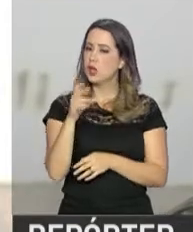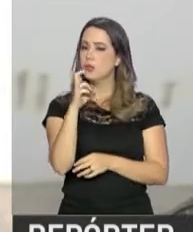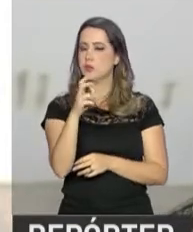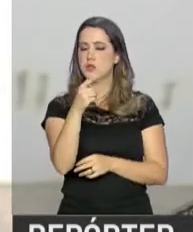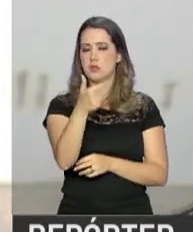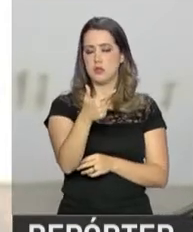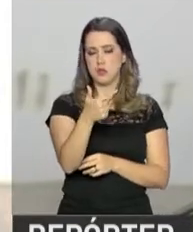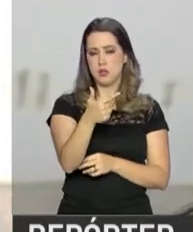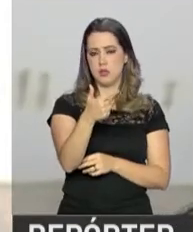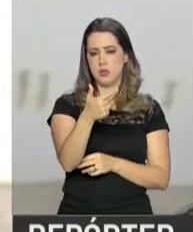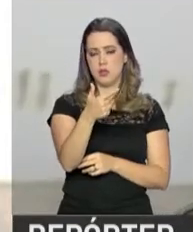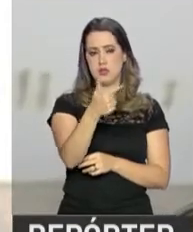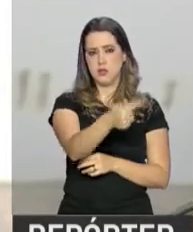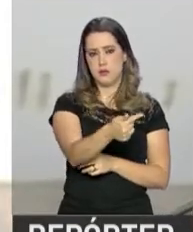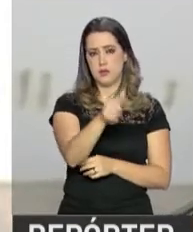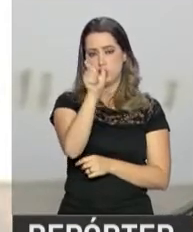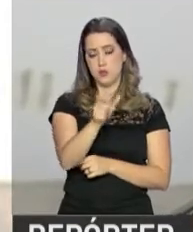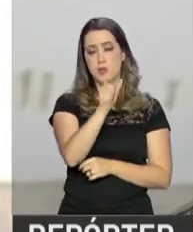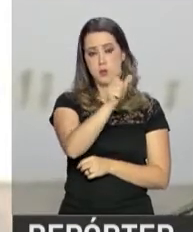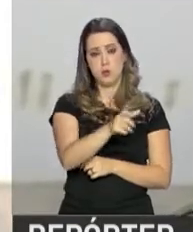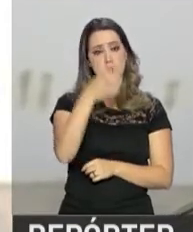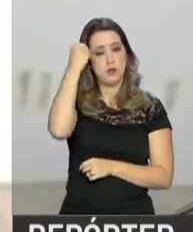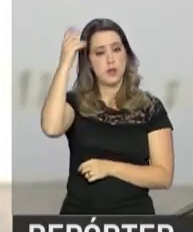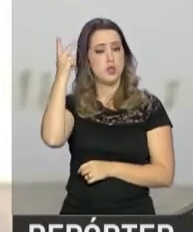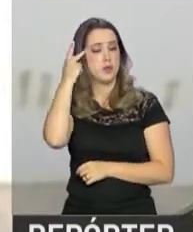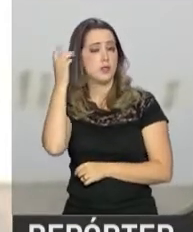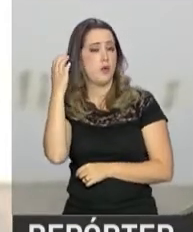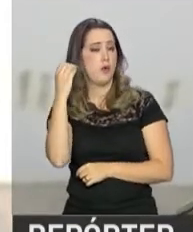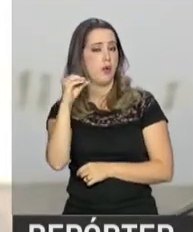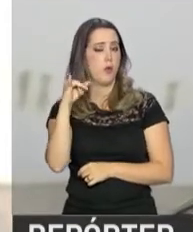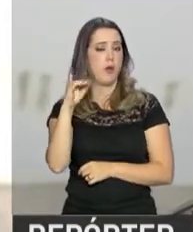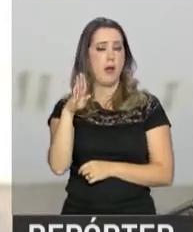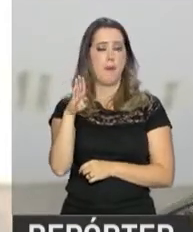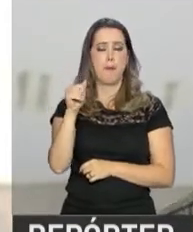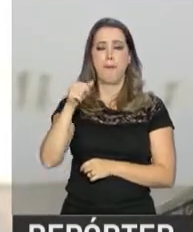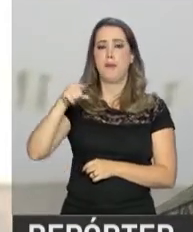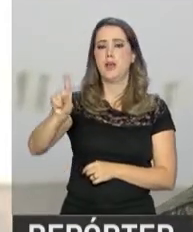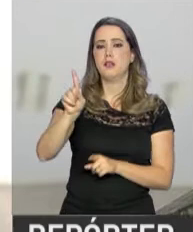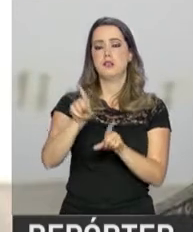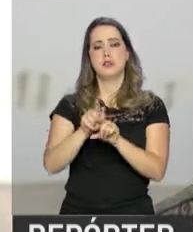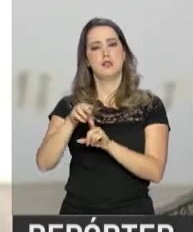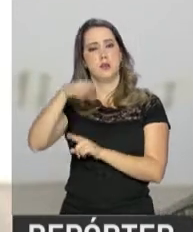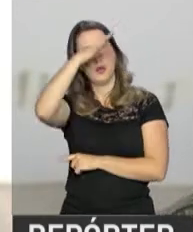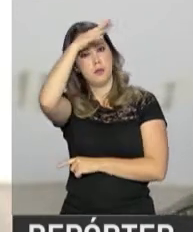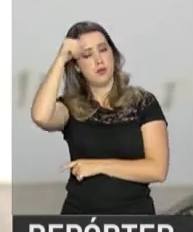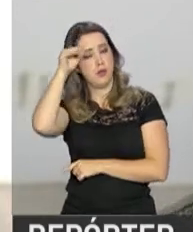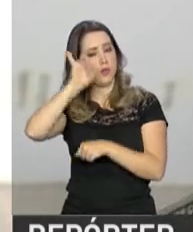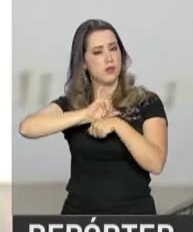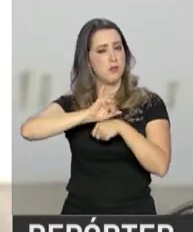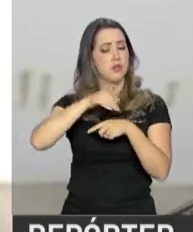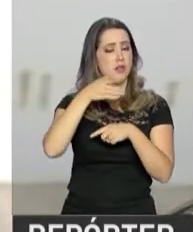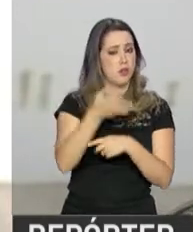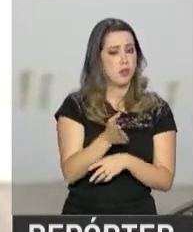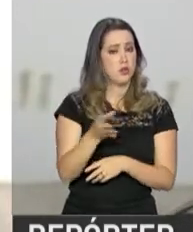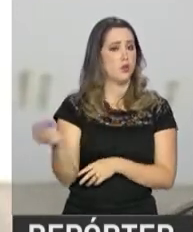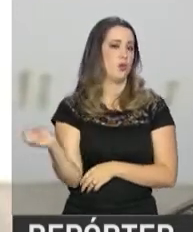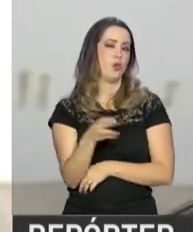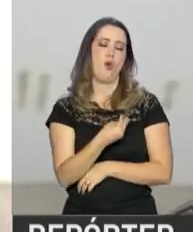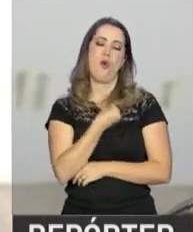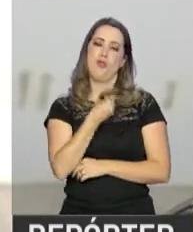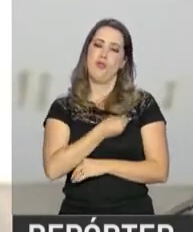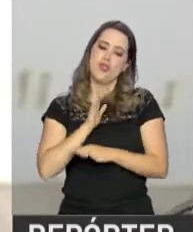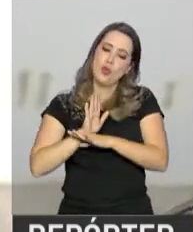já seguiram destino para São Paulo, Cuiabá e Manaus, a fim de terem uma nova vida,